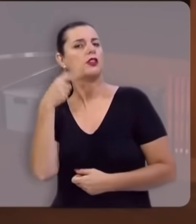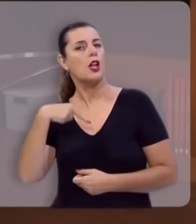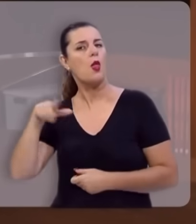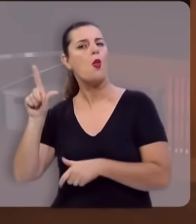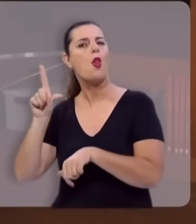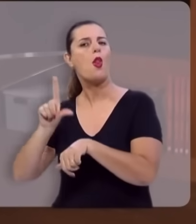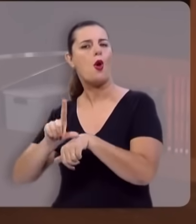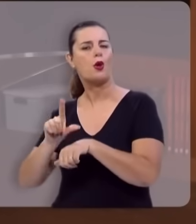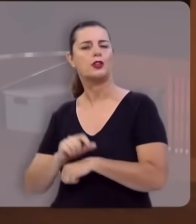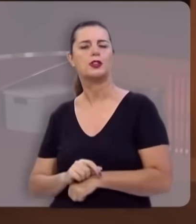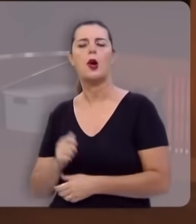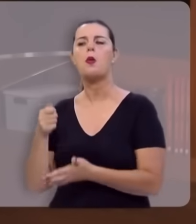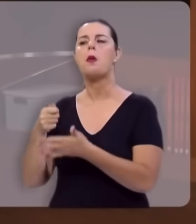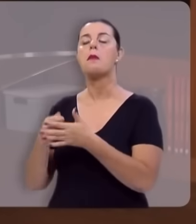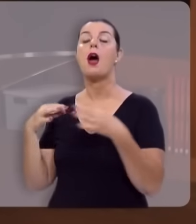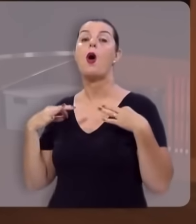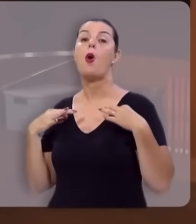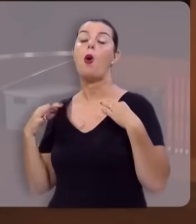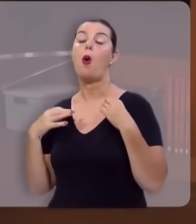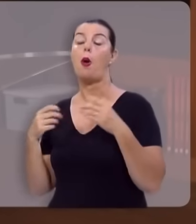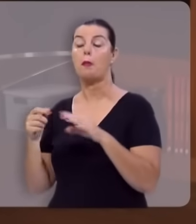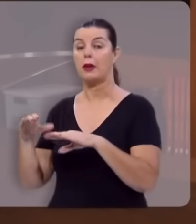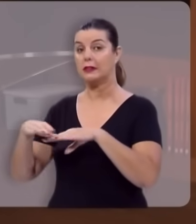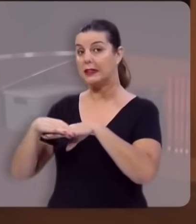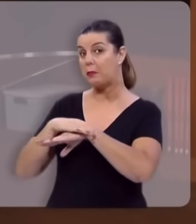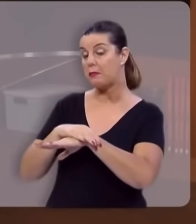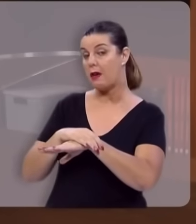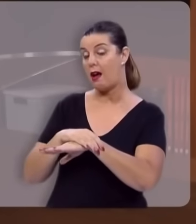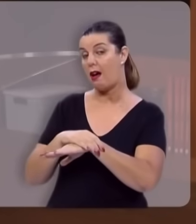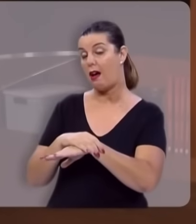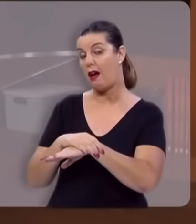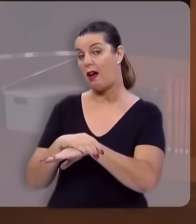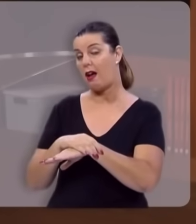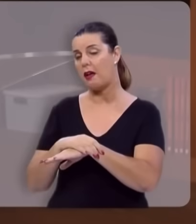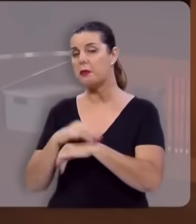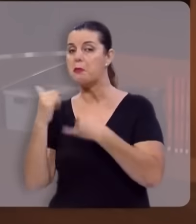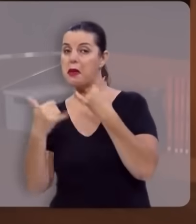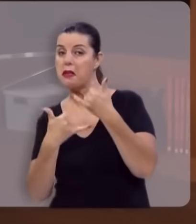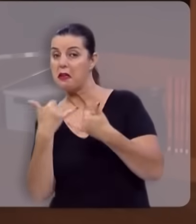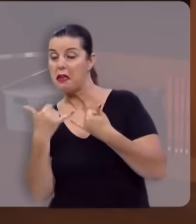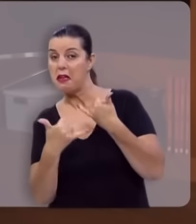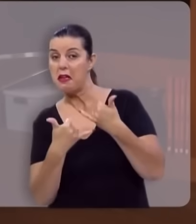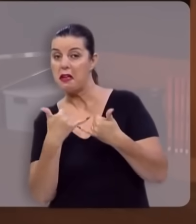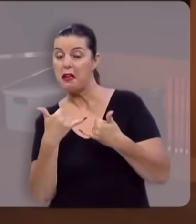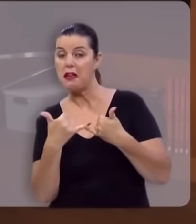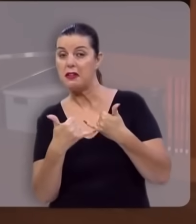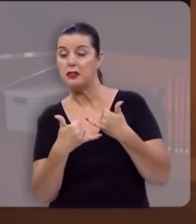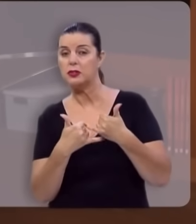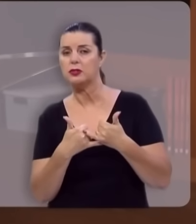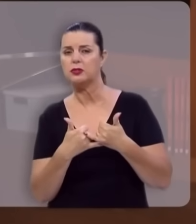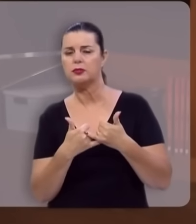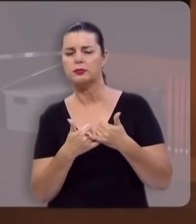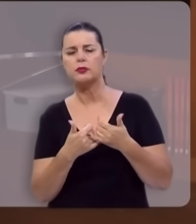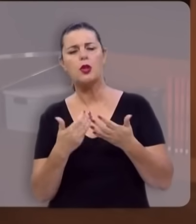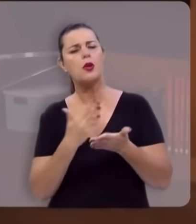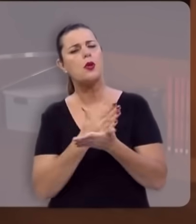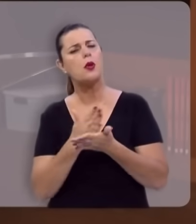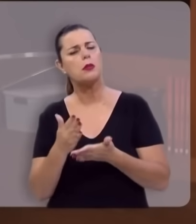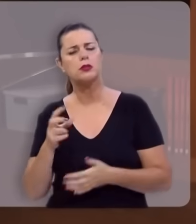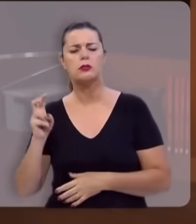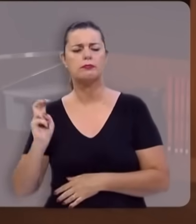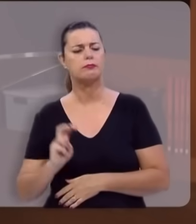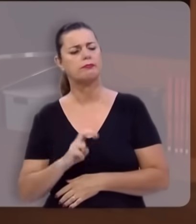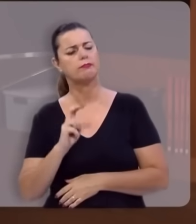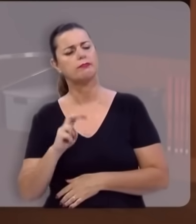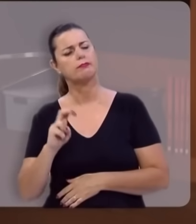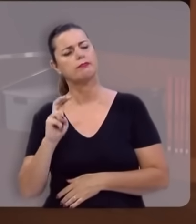loja, comprar roupas, calçados, brinquedos, e começou então a subir